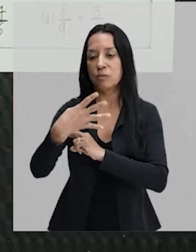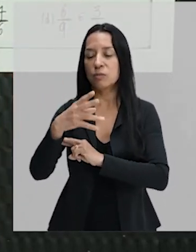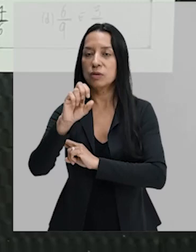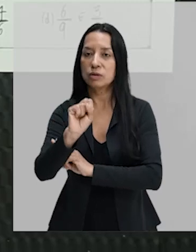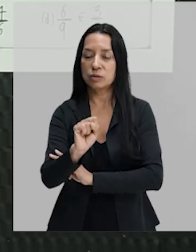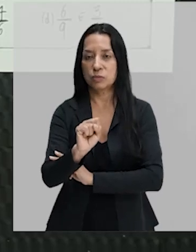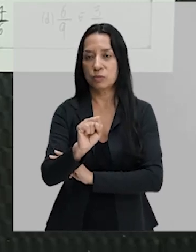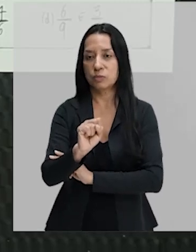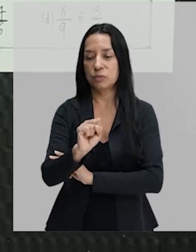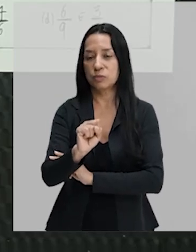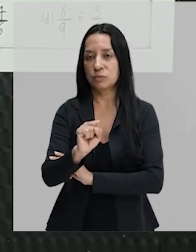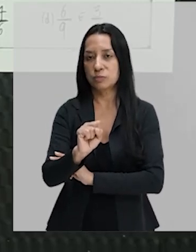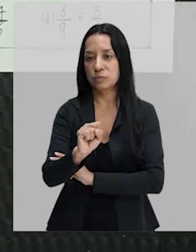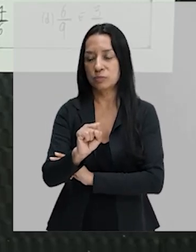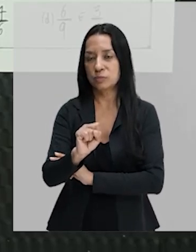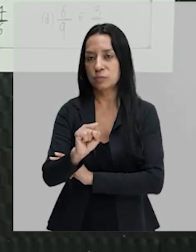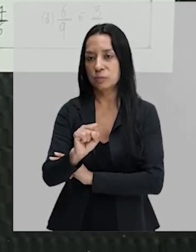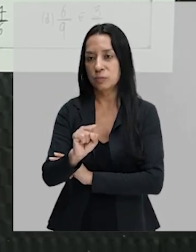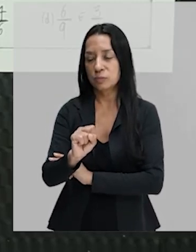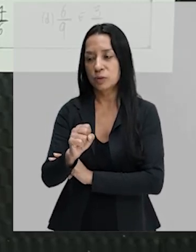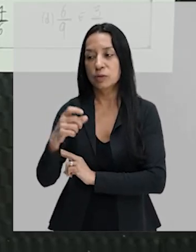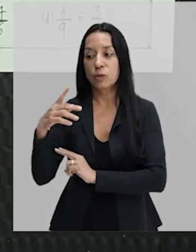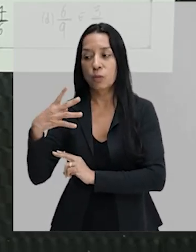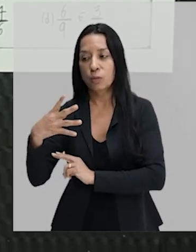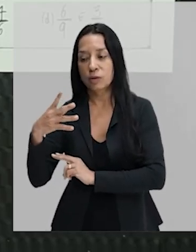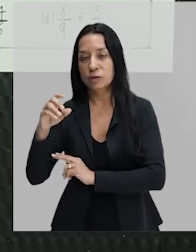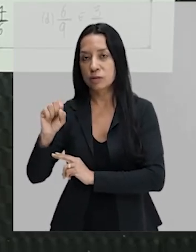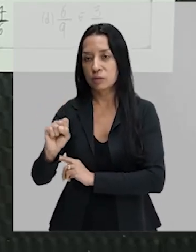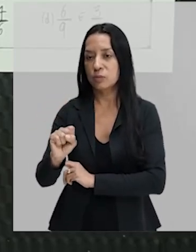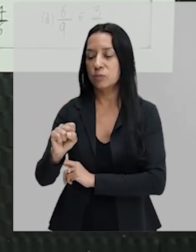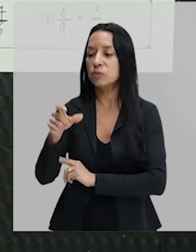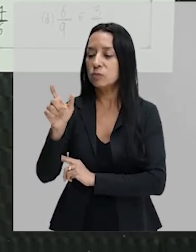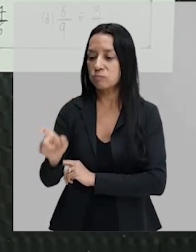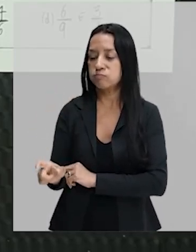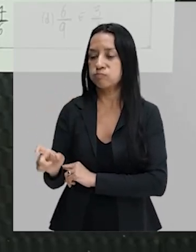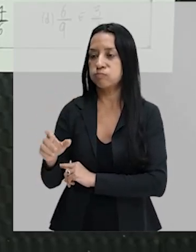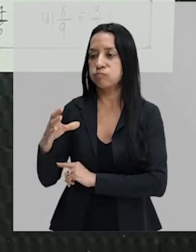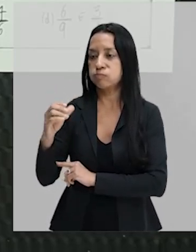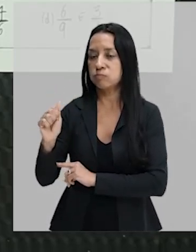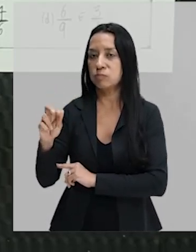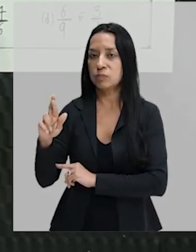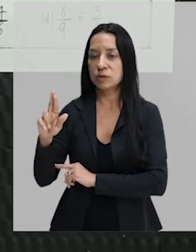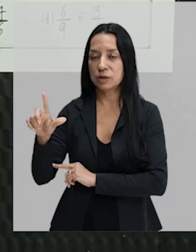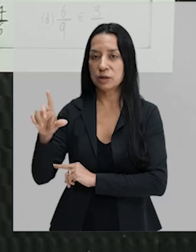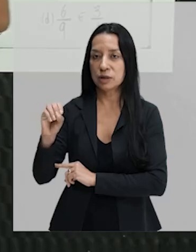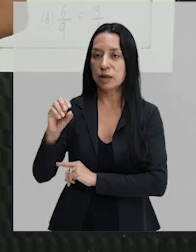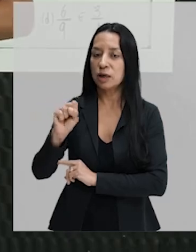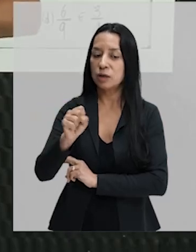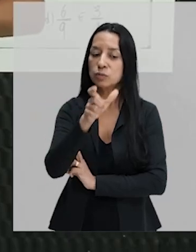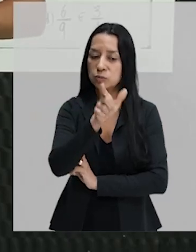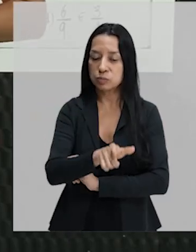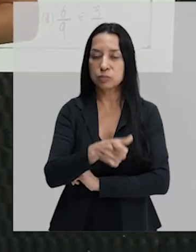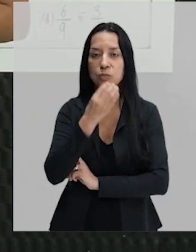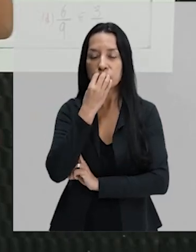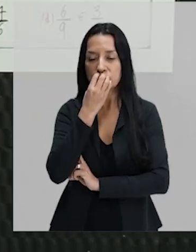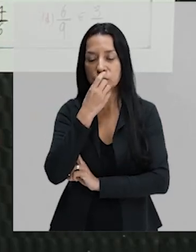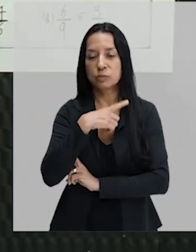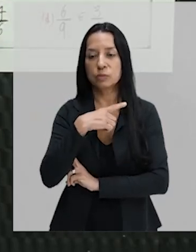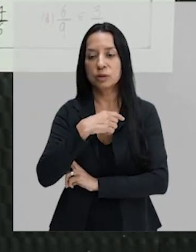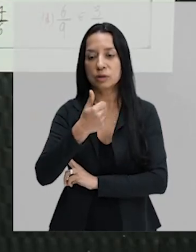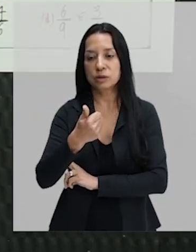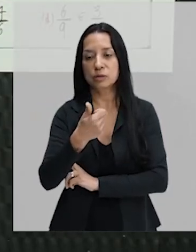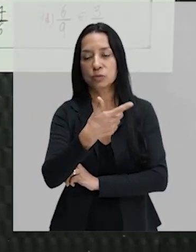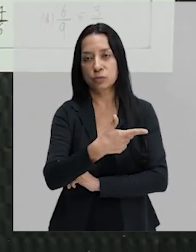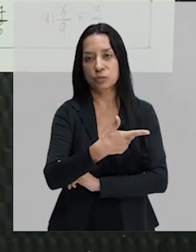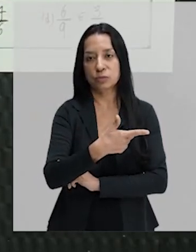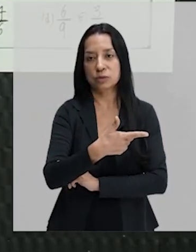48, que é a massa de Carlos, e o cão dele tem 12, certo? Se nós formos aí dar uma simplificada nessa